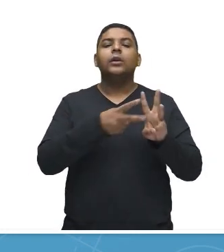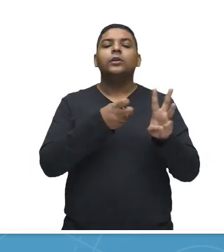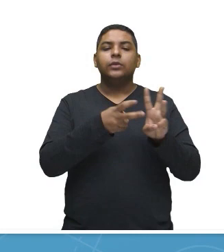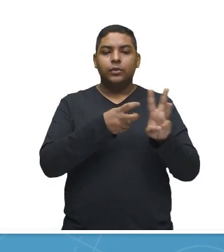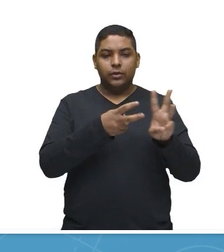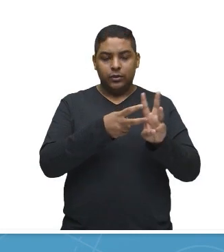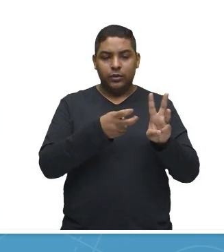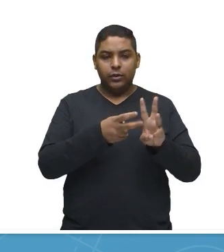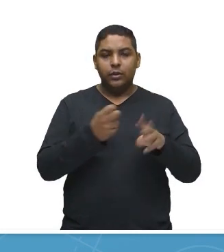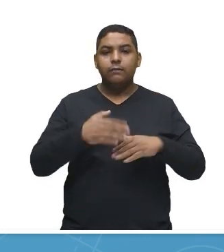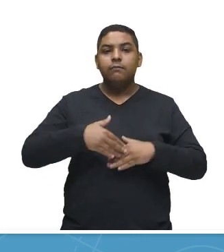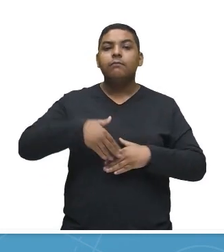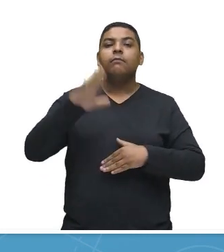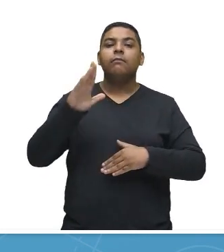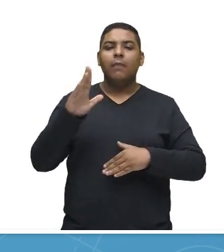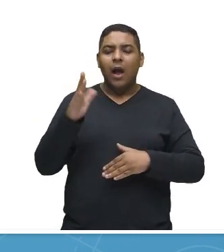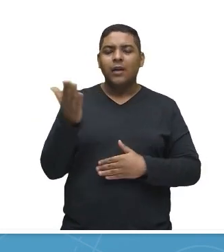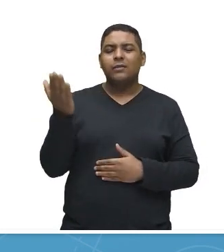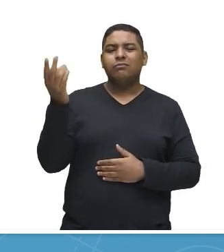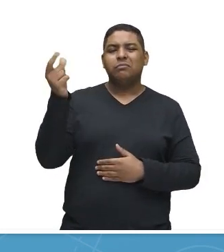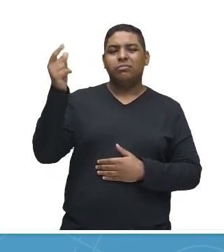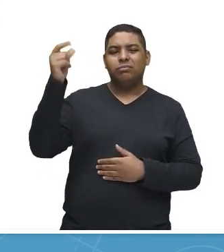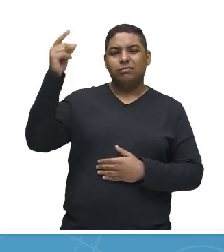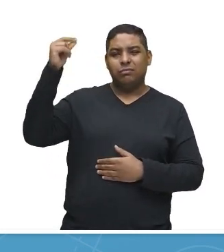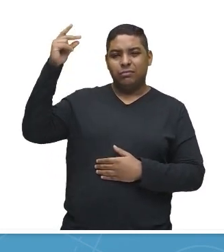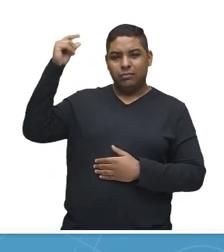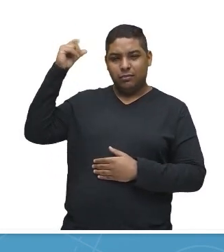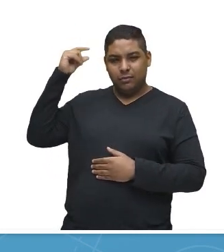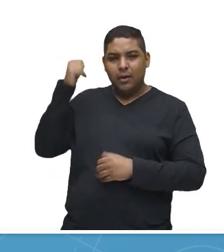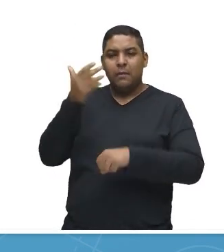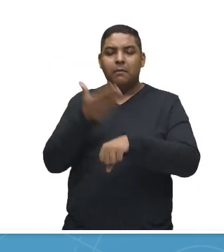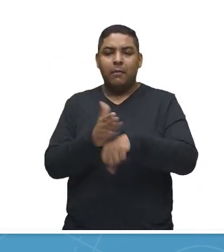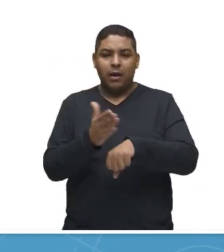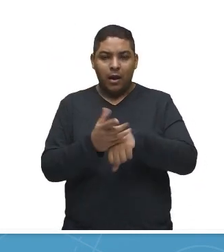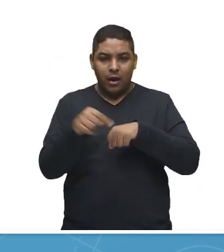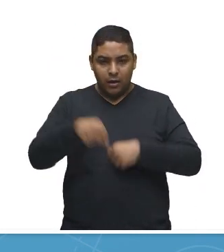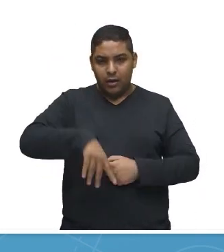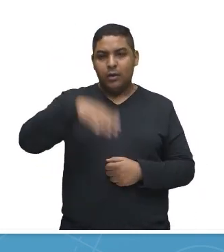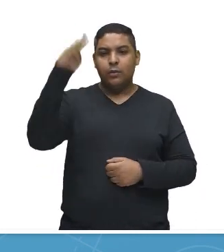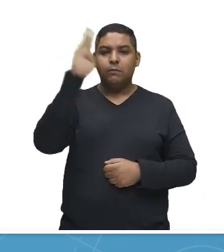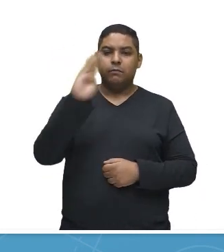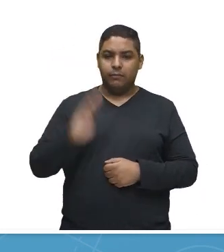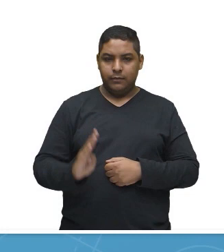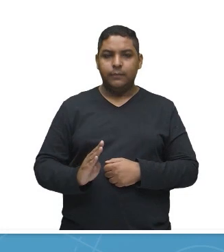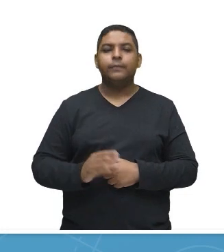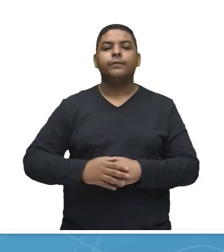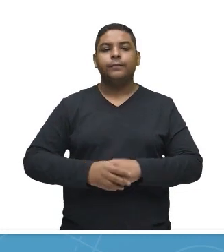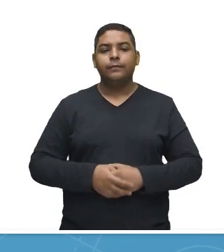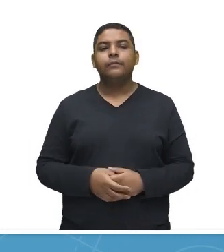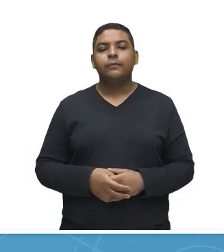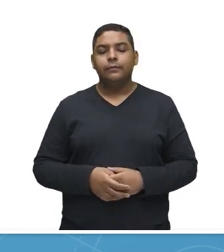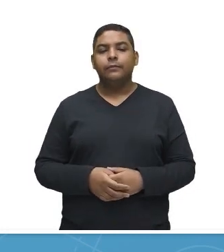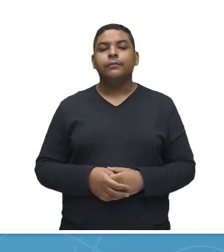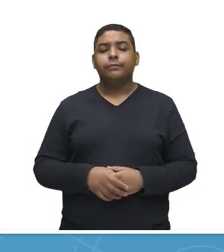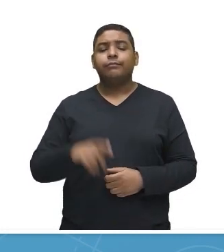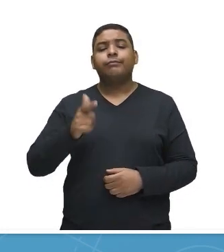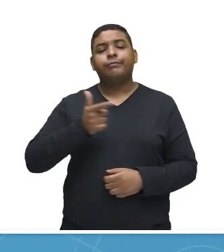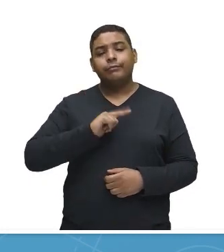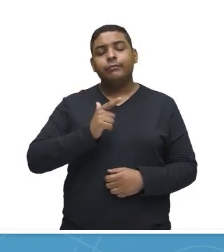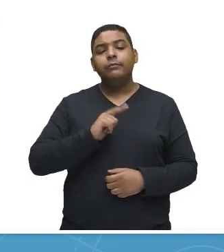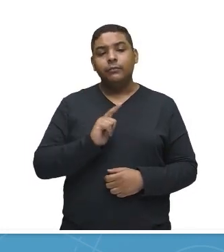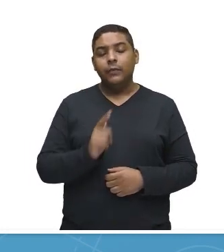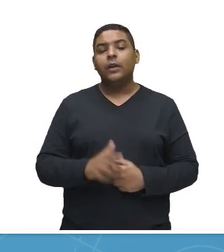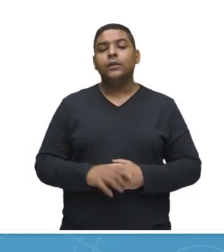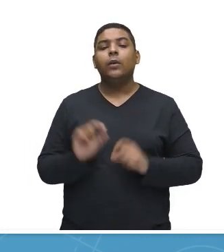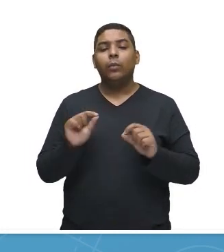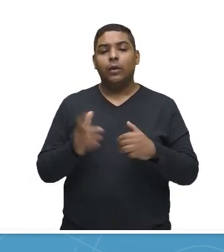as mais antigas praticadas no Brasil, tá? E essas lutas